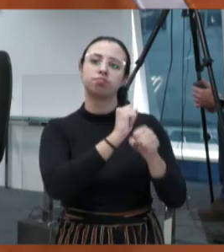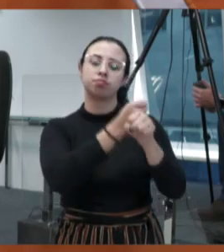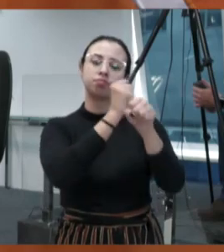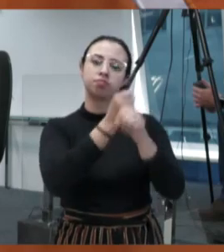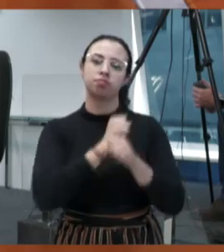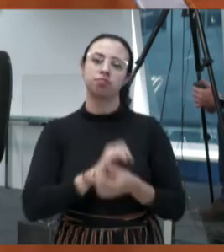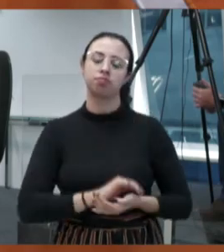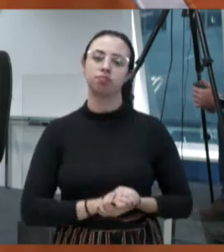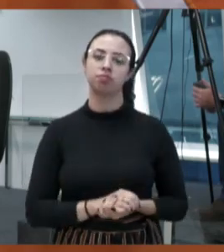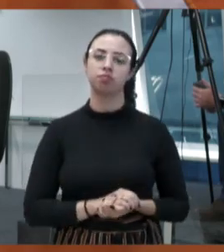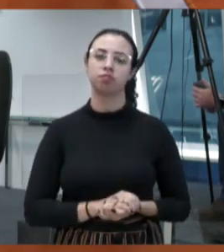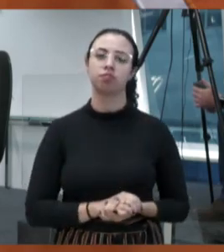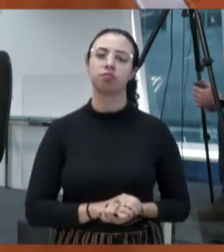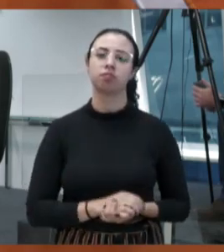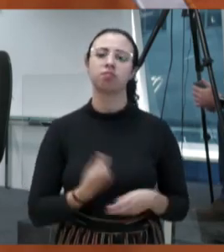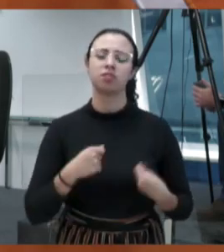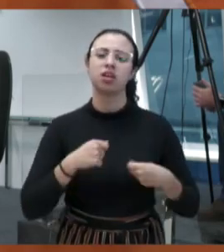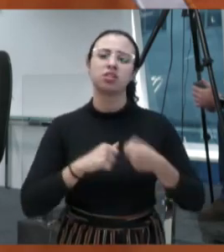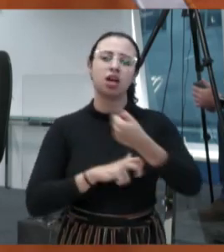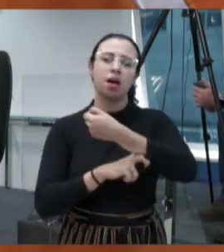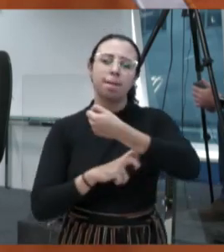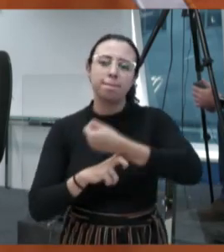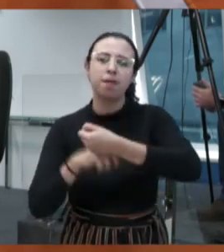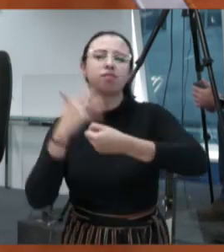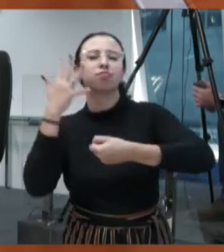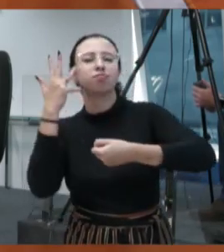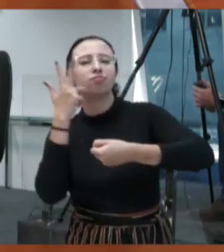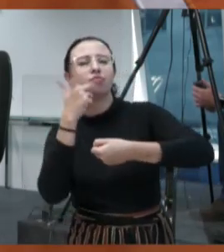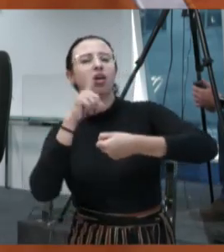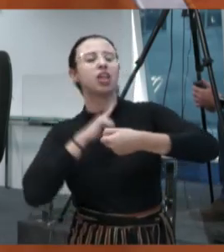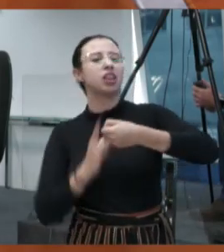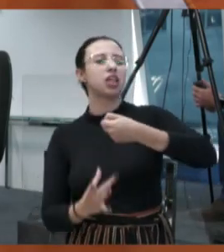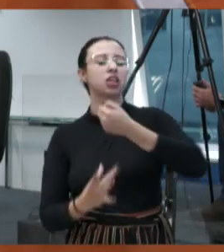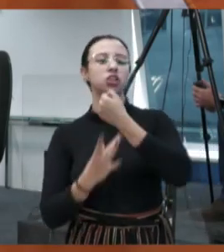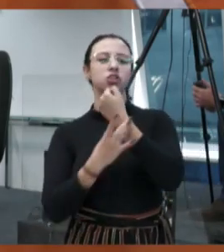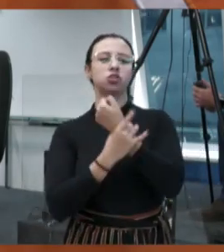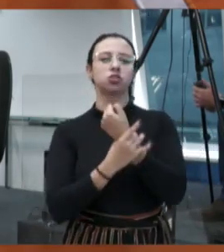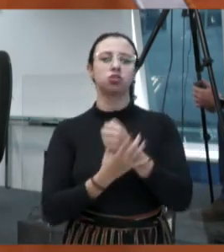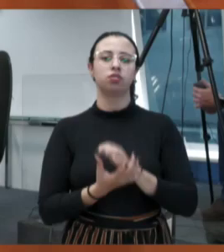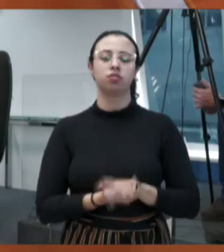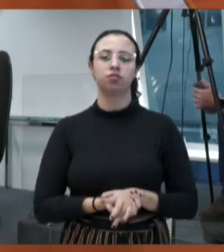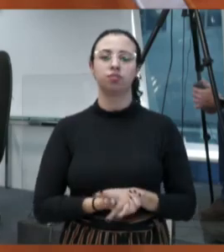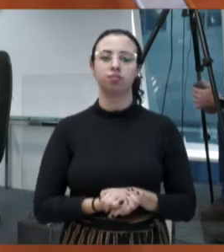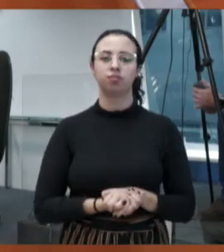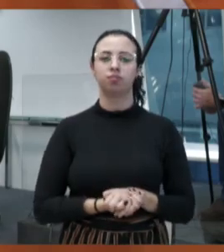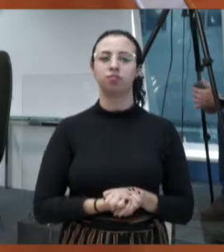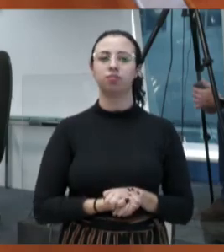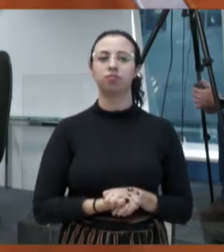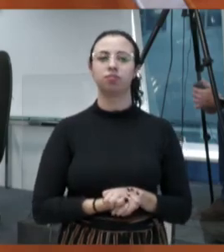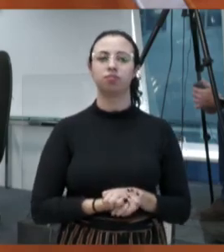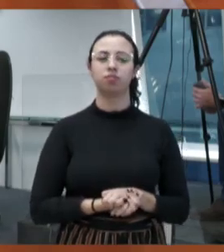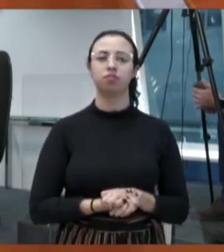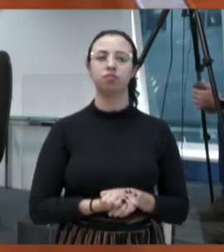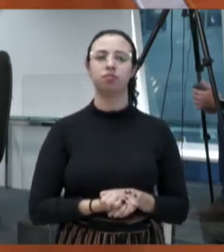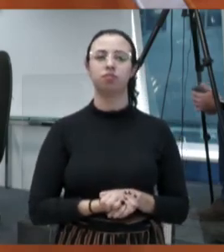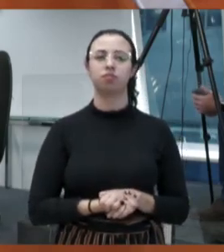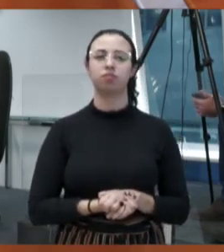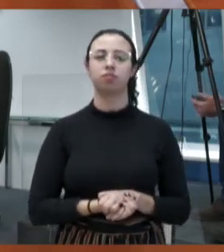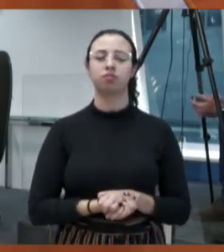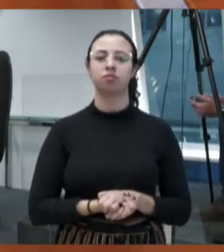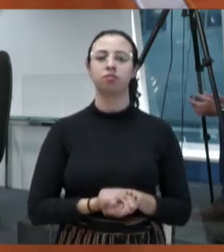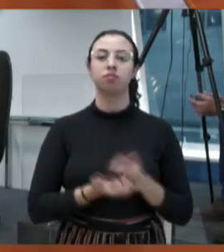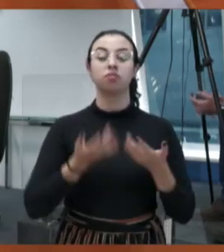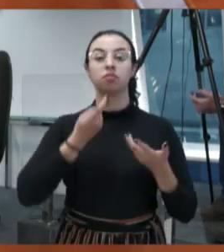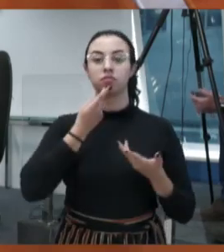mais a ponte mais bonita e principalmente com mais segurança para os pedestres passar. Senhor presidente, também gostaria de dizer